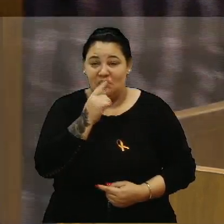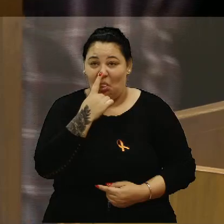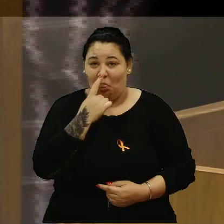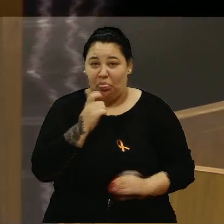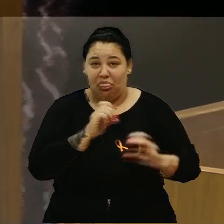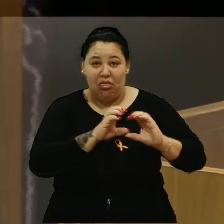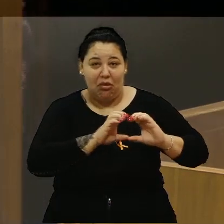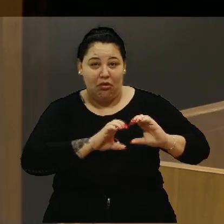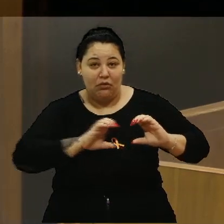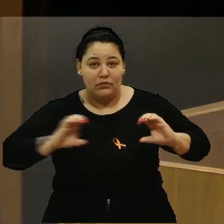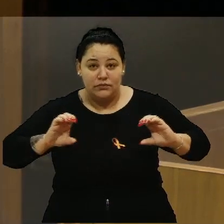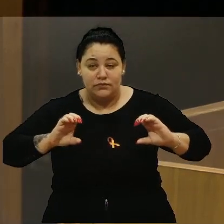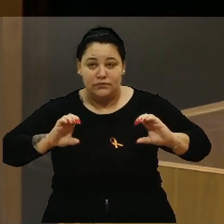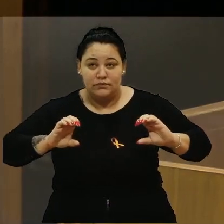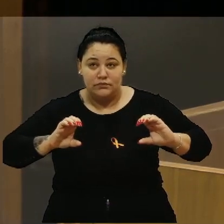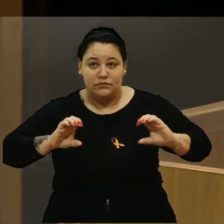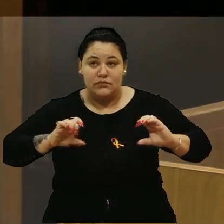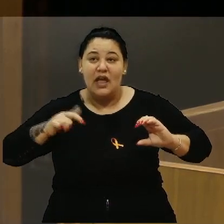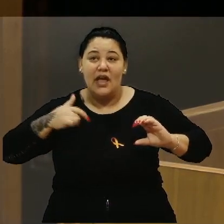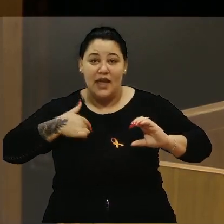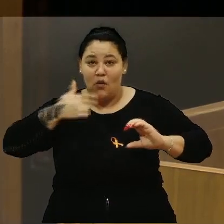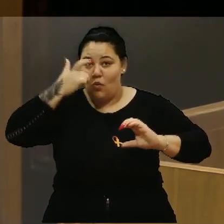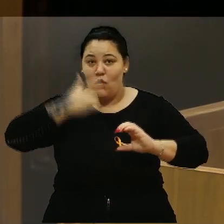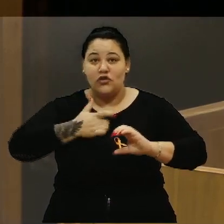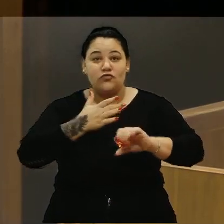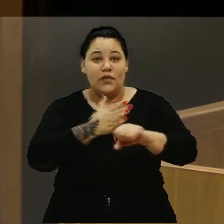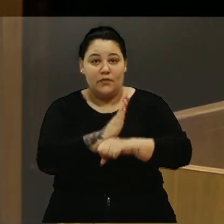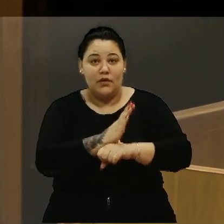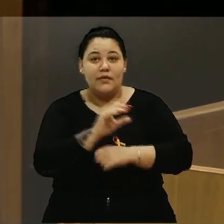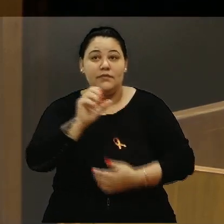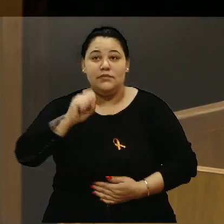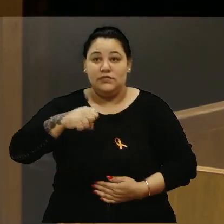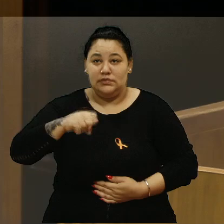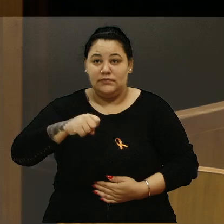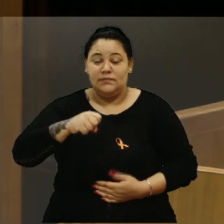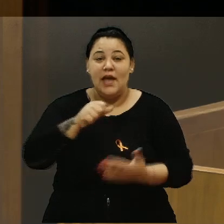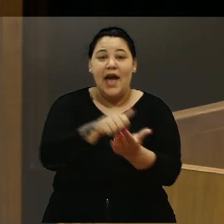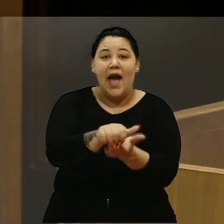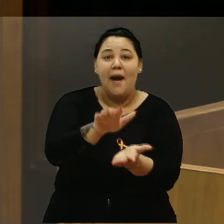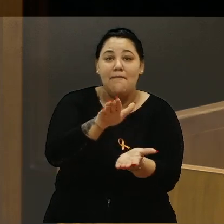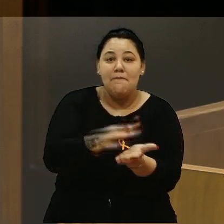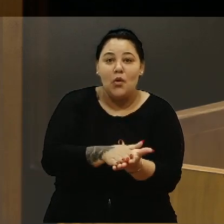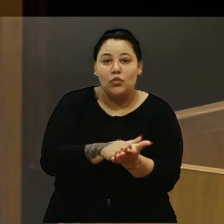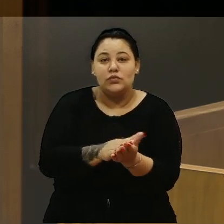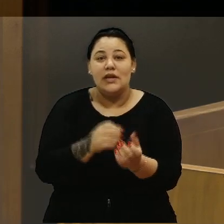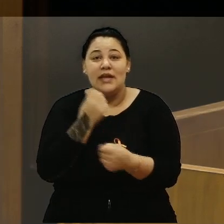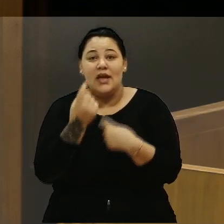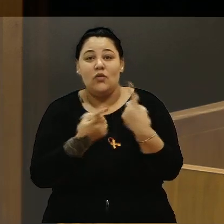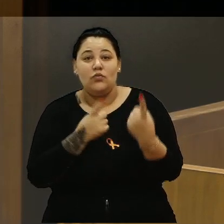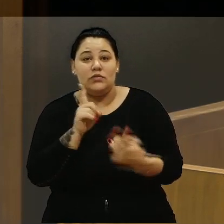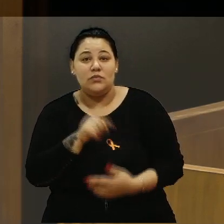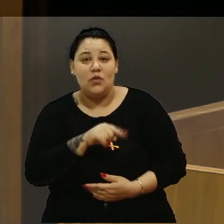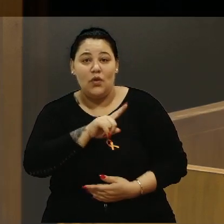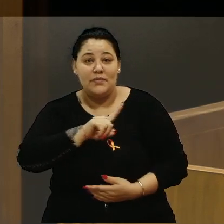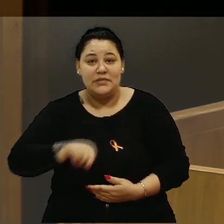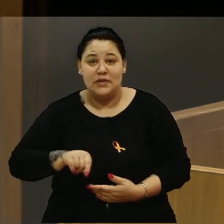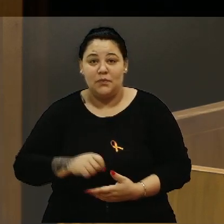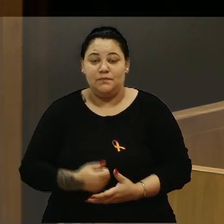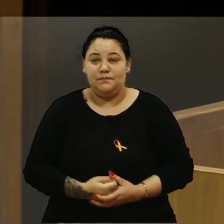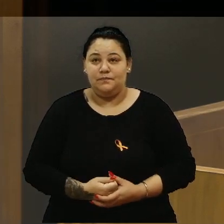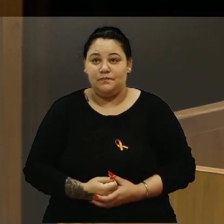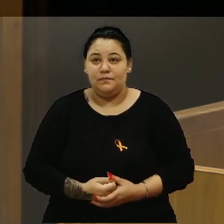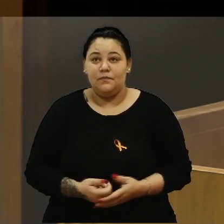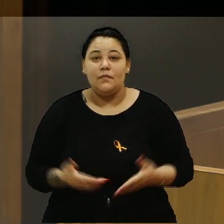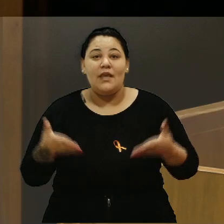eu seria favorável a certas multas e a certas proibições.